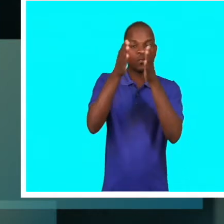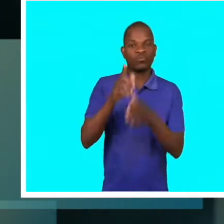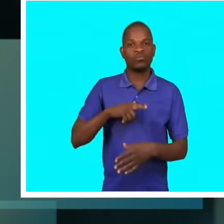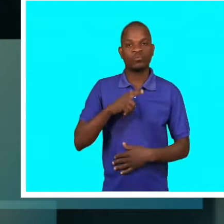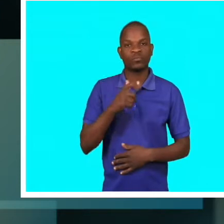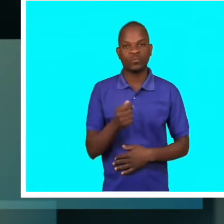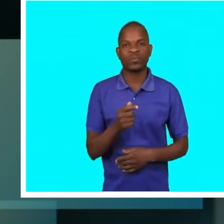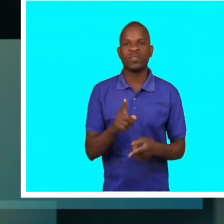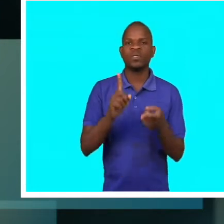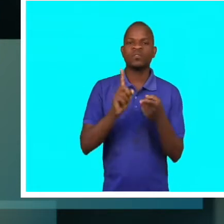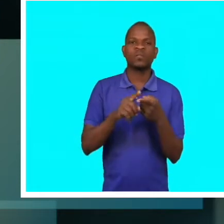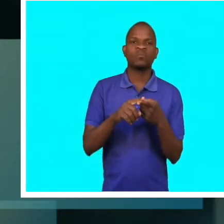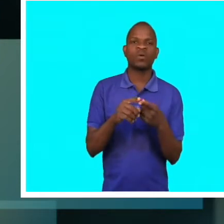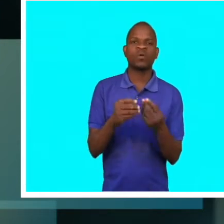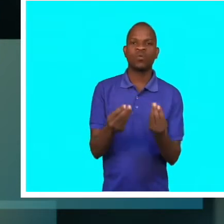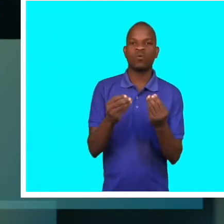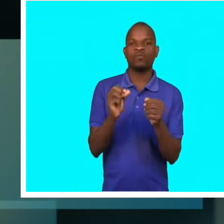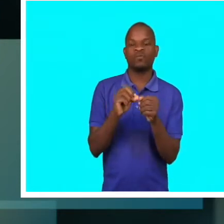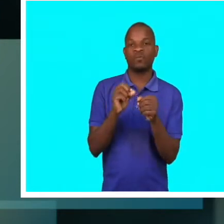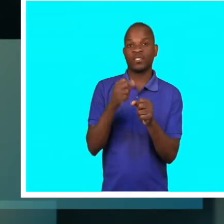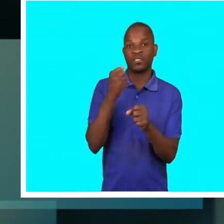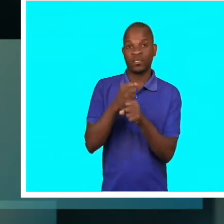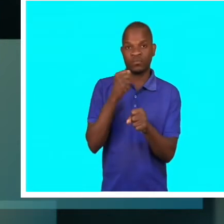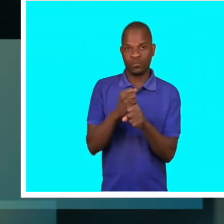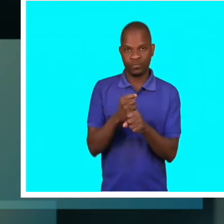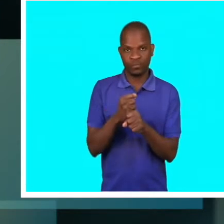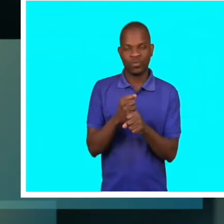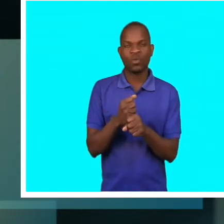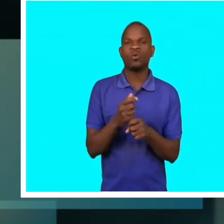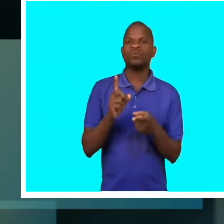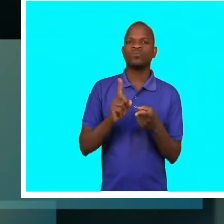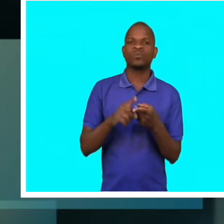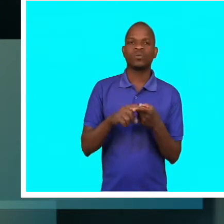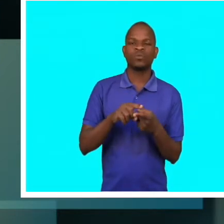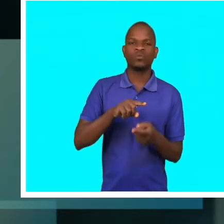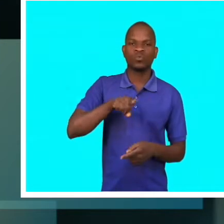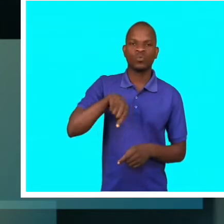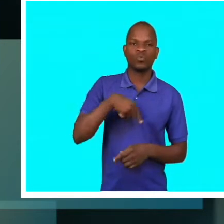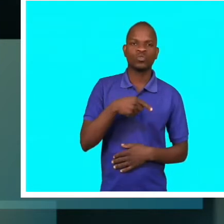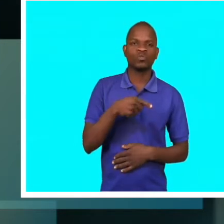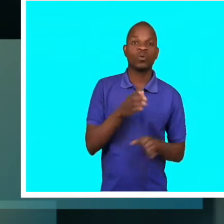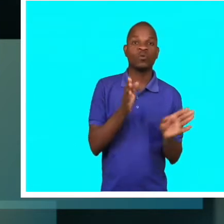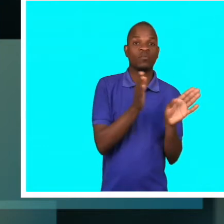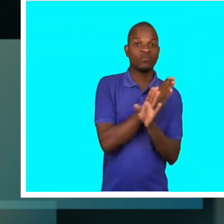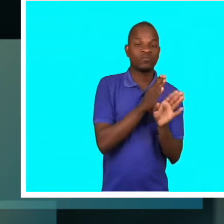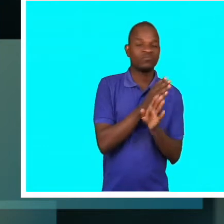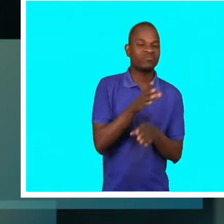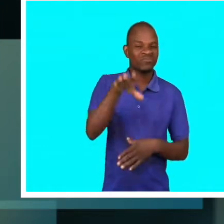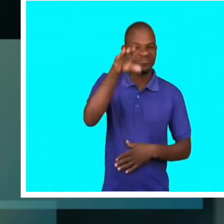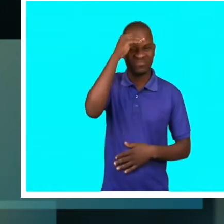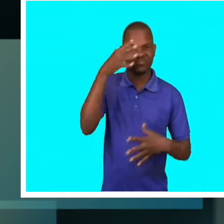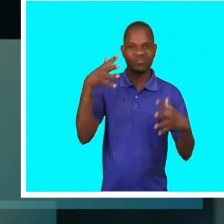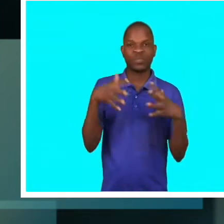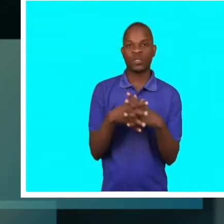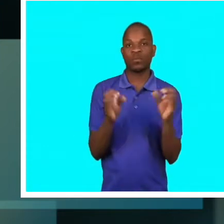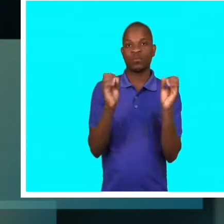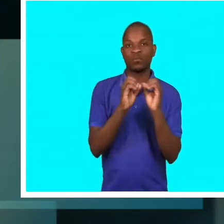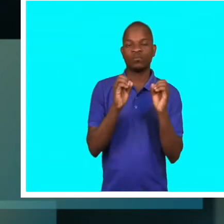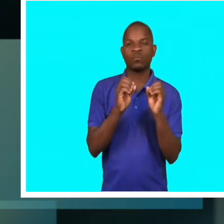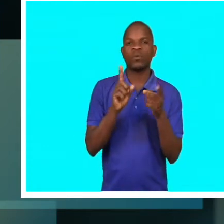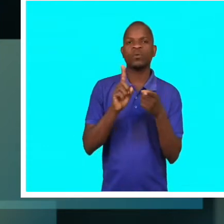modelo do trabalho que ele tem levado a cabo. Quando a gente está de longe, não percebemos melhor, não conseguimos